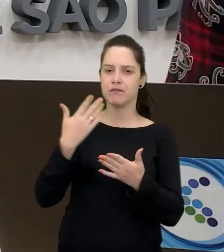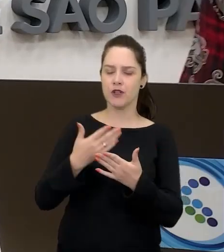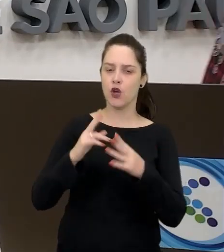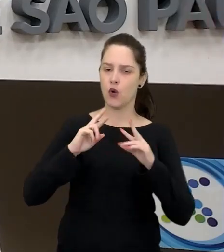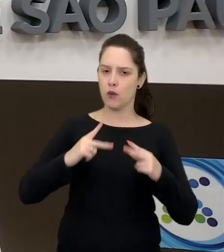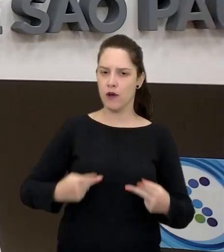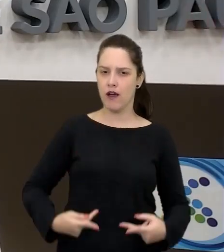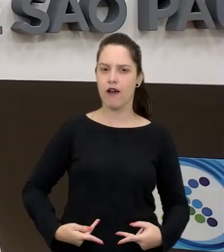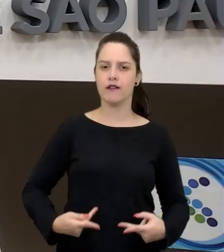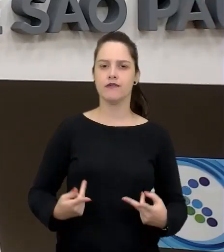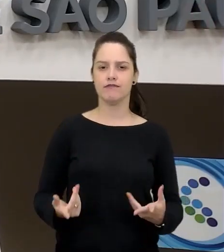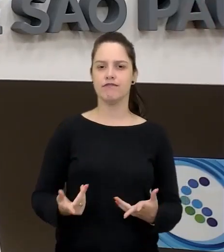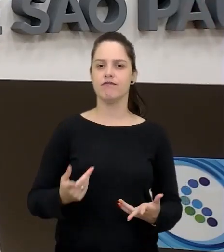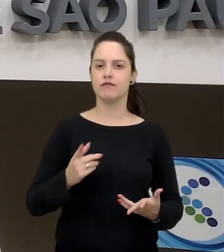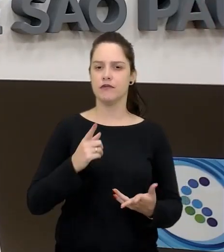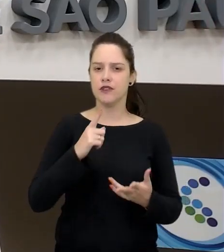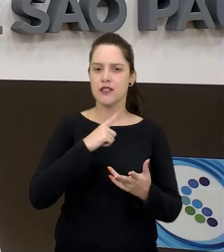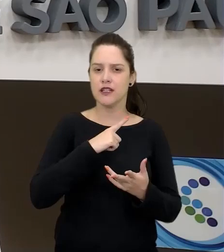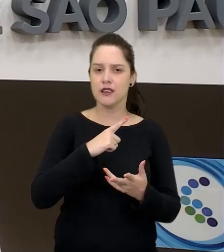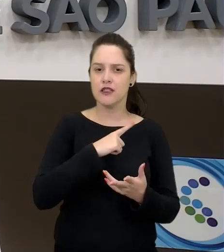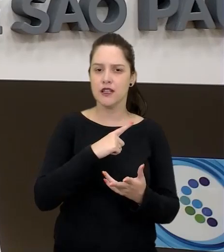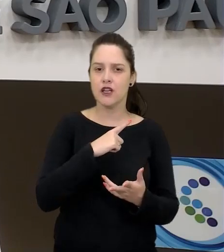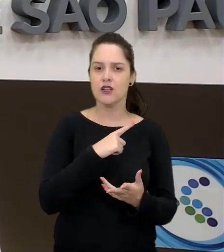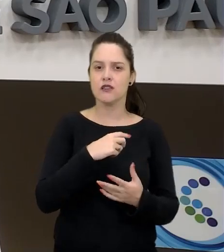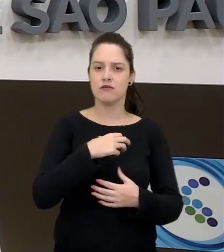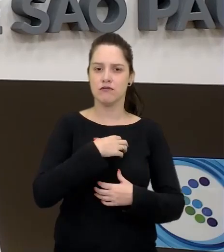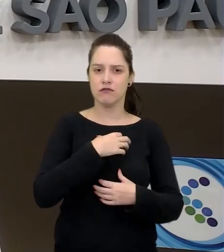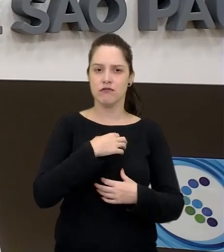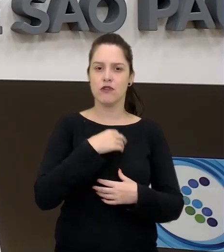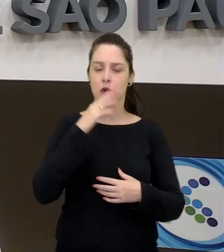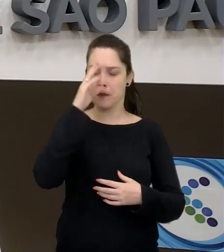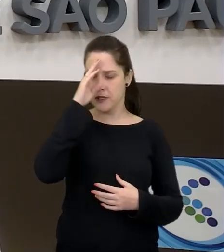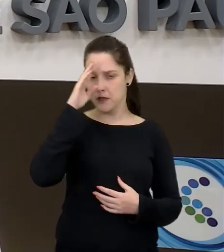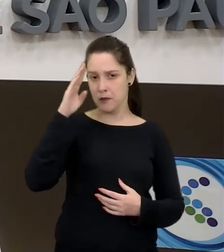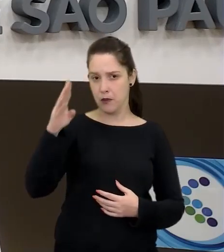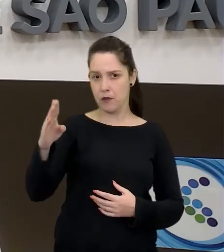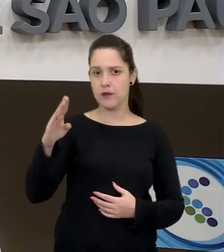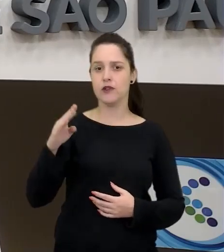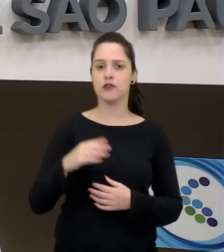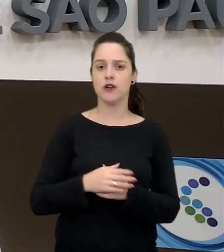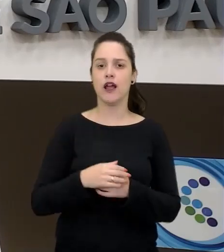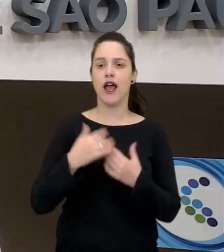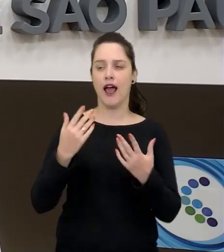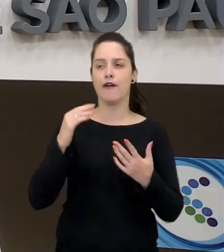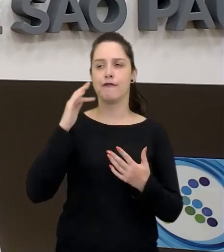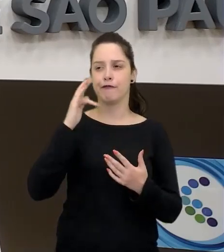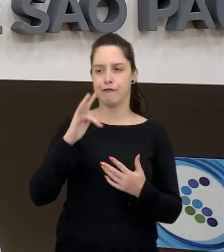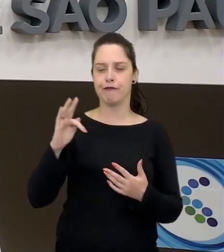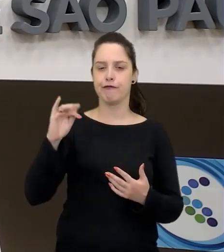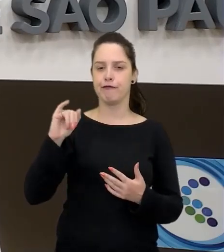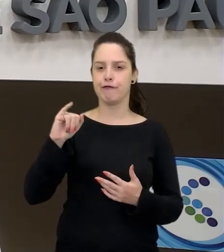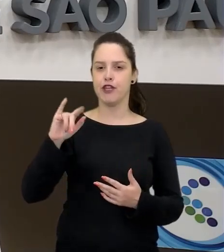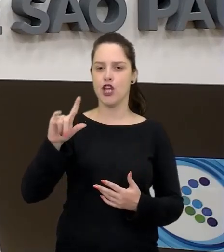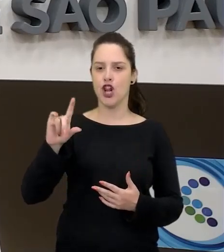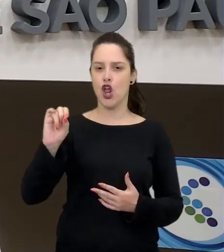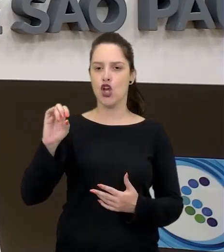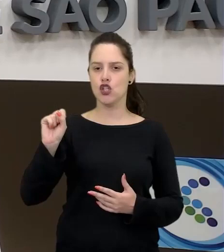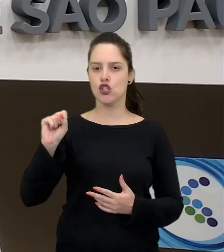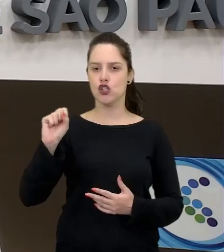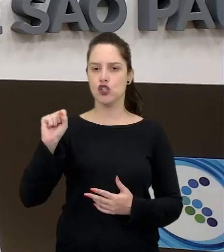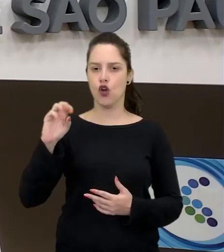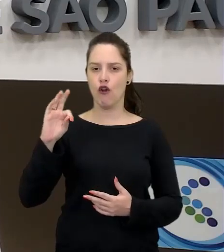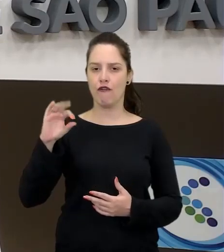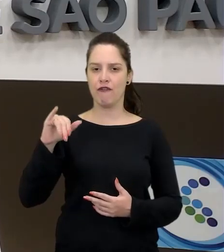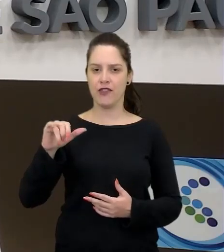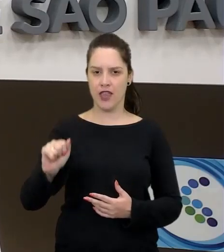humana remontam, em algum sentido, pelo menos ocidentalmente falando, à filosofia, né? E aí essas primeiras classificações